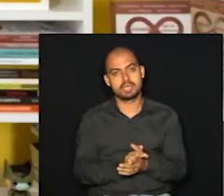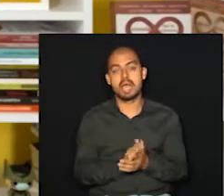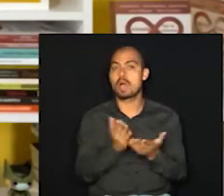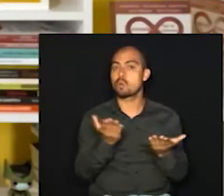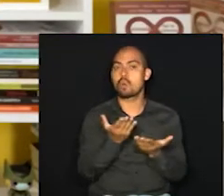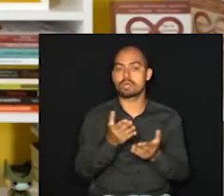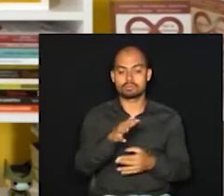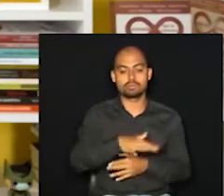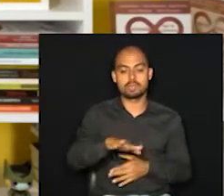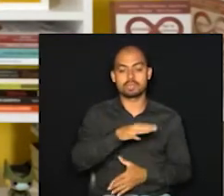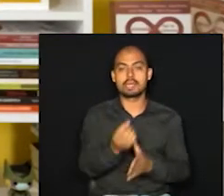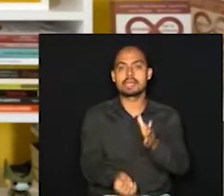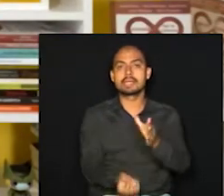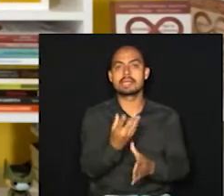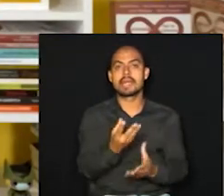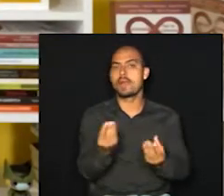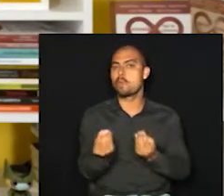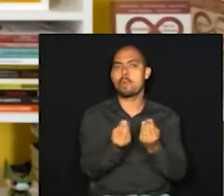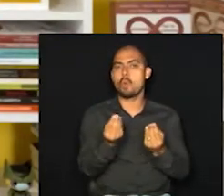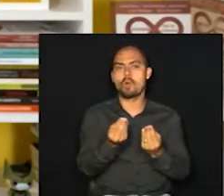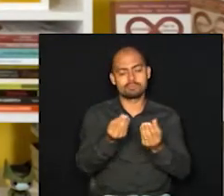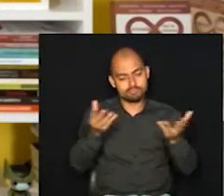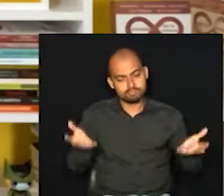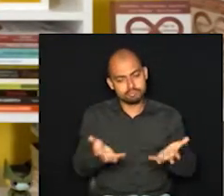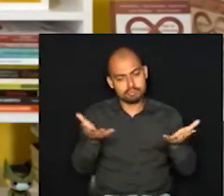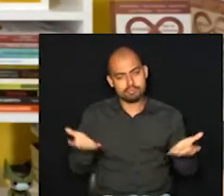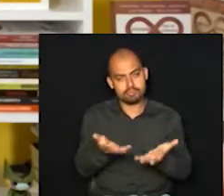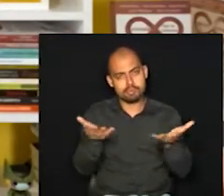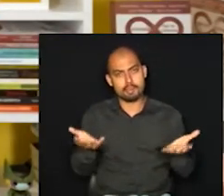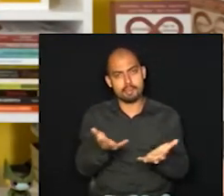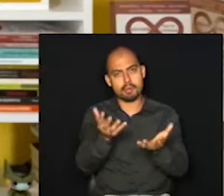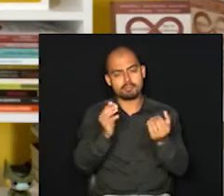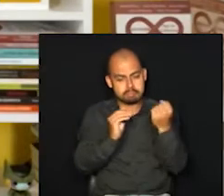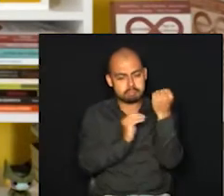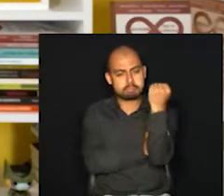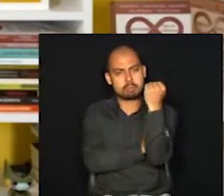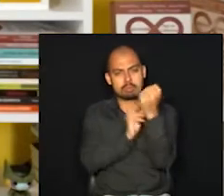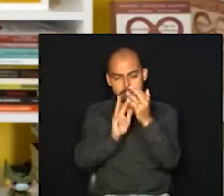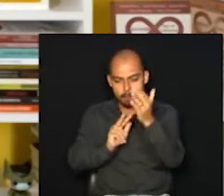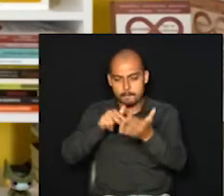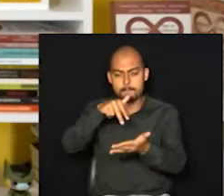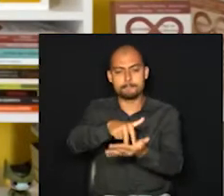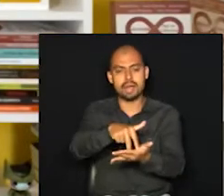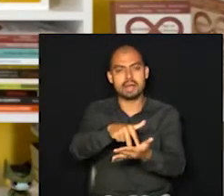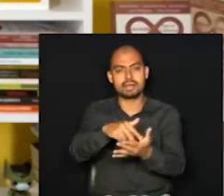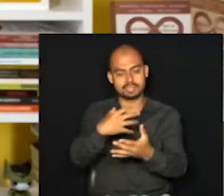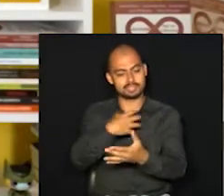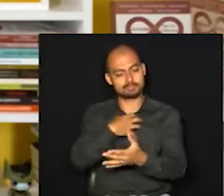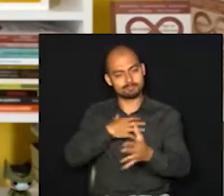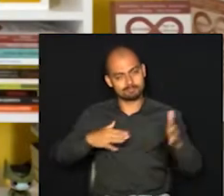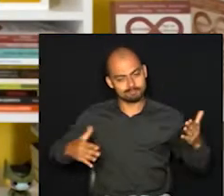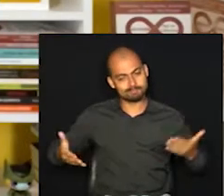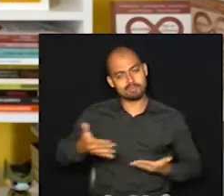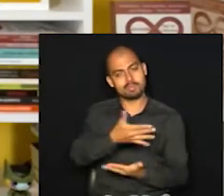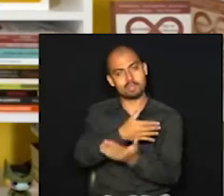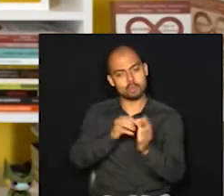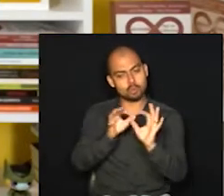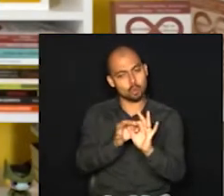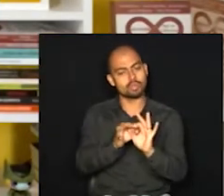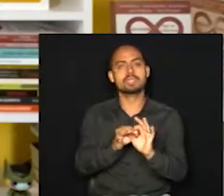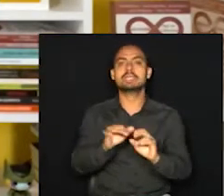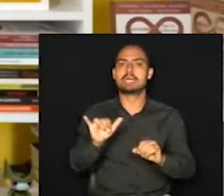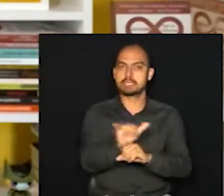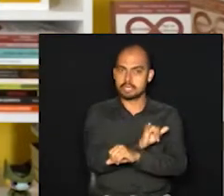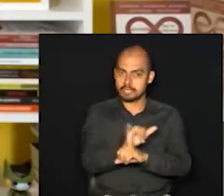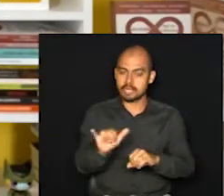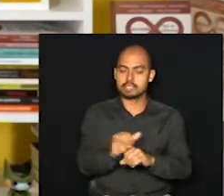criar esse cenário de engajamento, esse cenário que empodera as pessoas para que elas se sintam parte daquele todo? Você precisa ter estratégias que unam